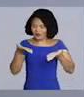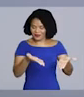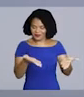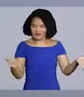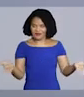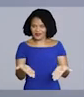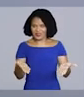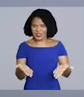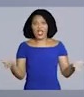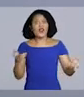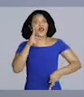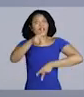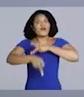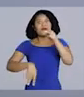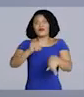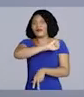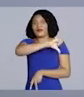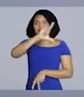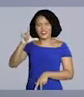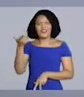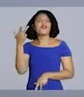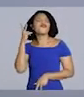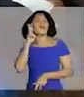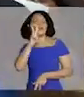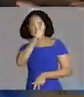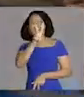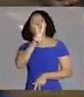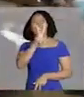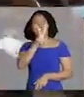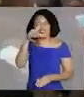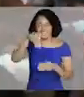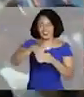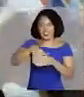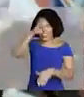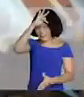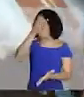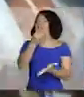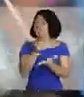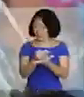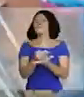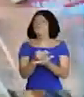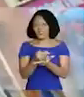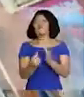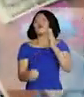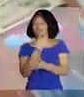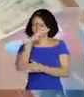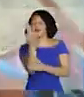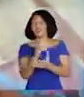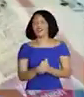aqui. Chegou a vez do povo, São Luís. Vamos ganhar a eleição. E pode botar fé, nós vamos botar para resolver.